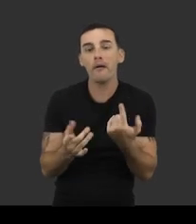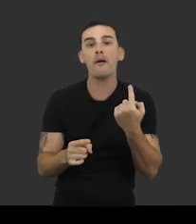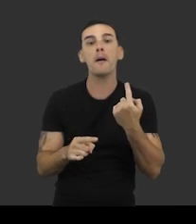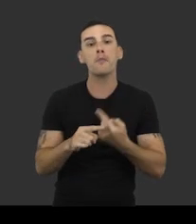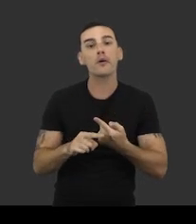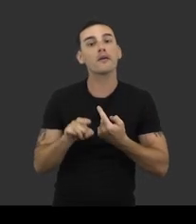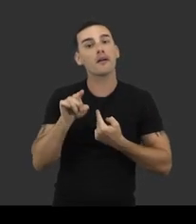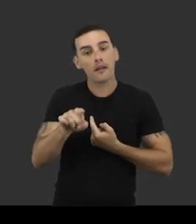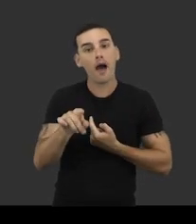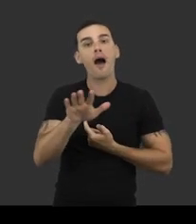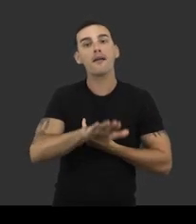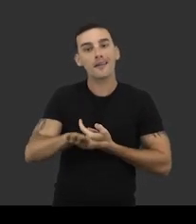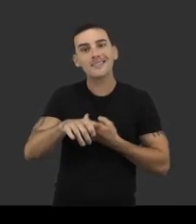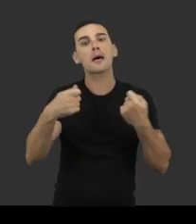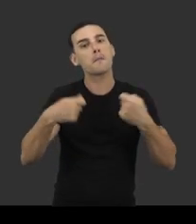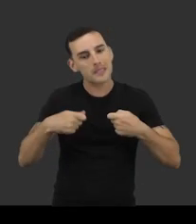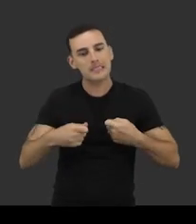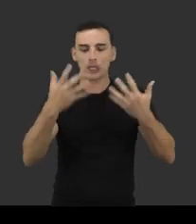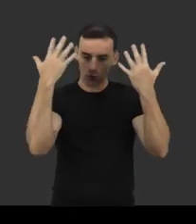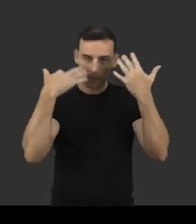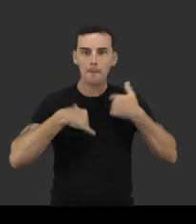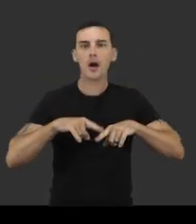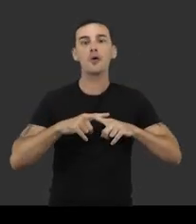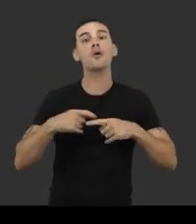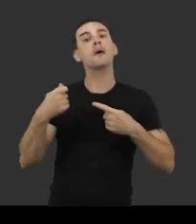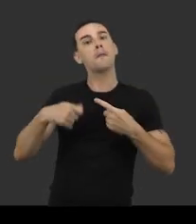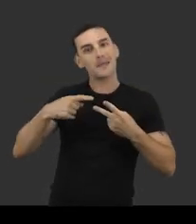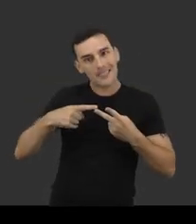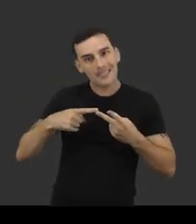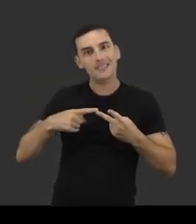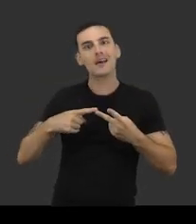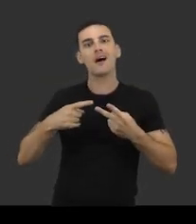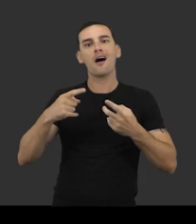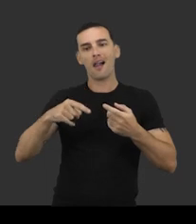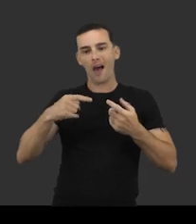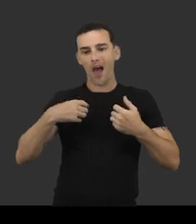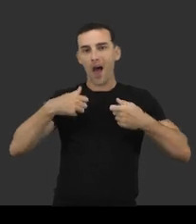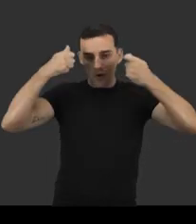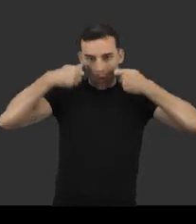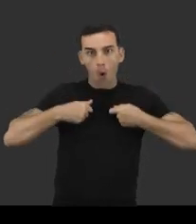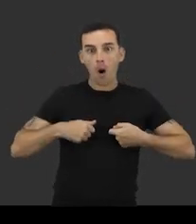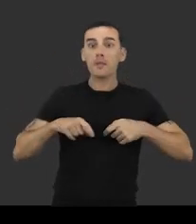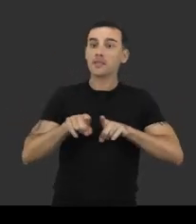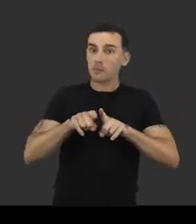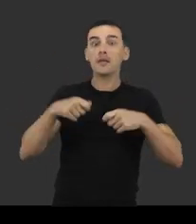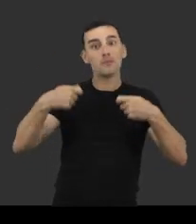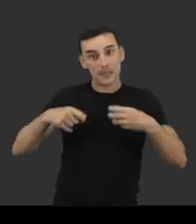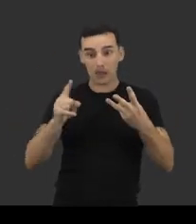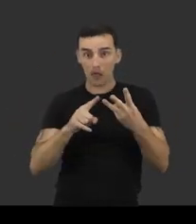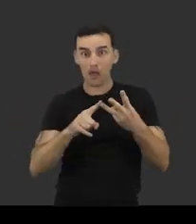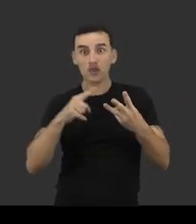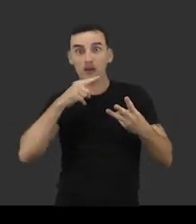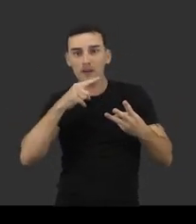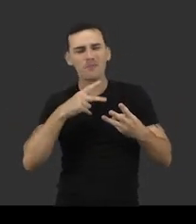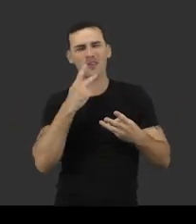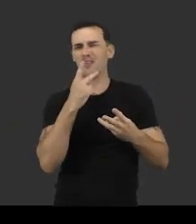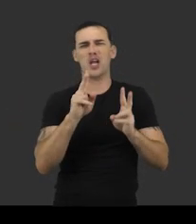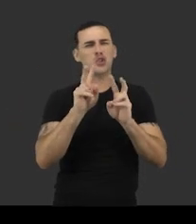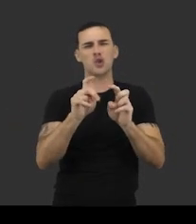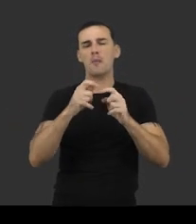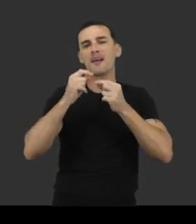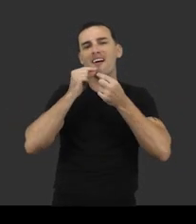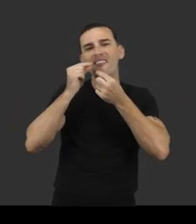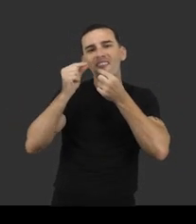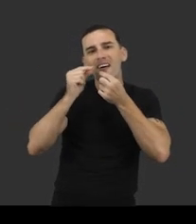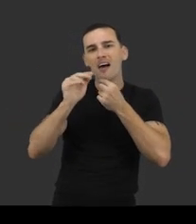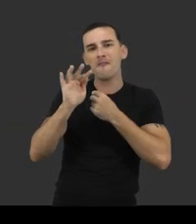porque essa criança precisa do banho, precisa da roupa e precisa escovar os dentes. Né? Não vamos nem falar de fio dental, não.